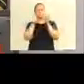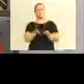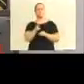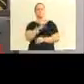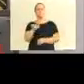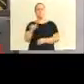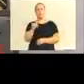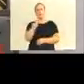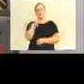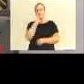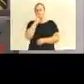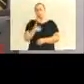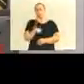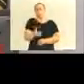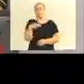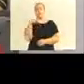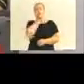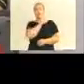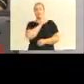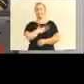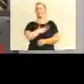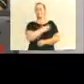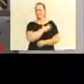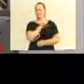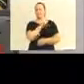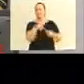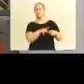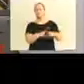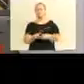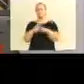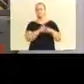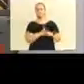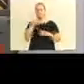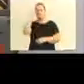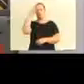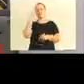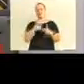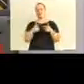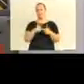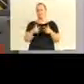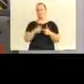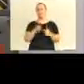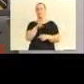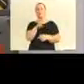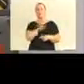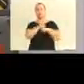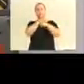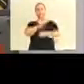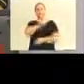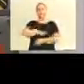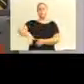Napoleão terá resolvido definitivamente os problemas mecânicos, os problemas com a empresa transportadora, e vai poder atender a nossa sociedade de maneira